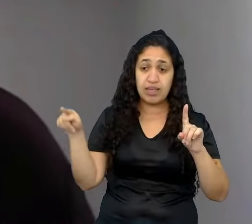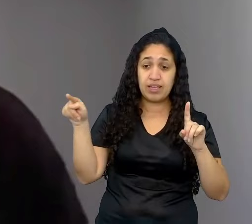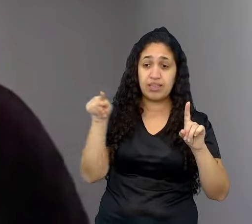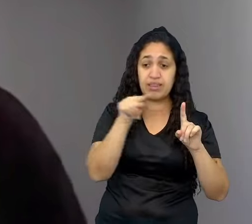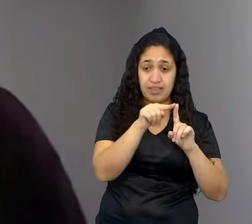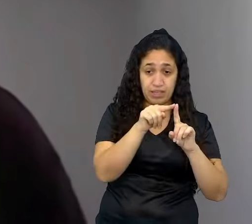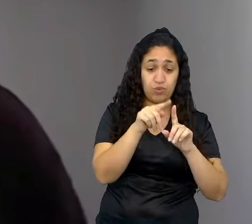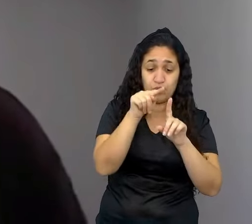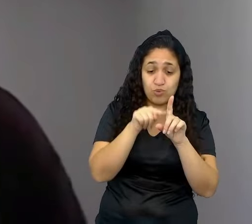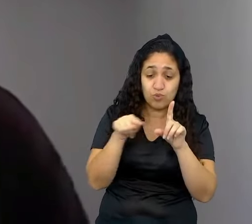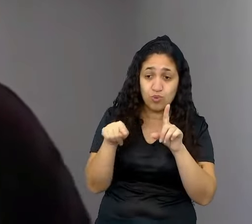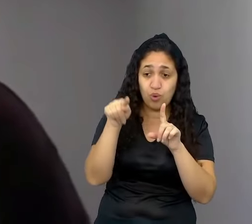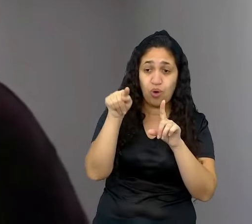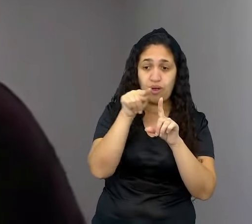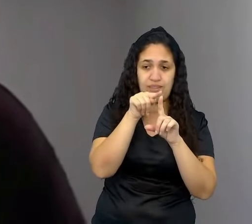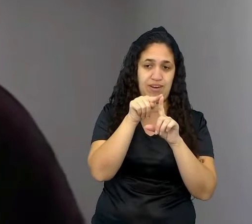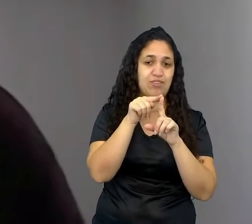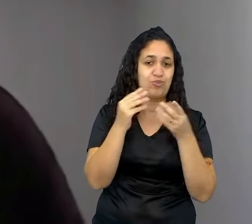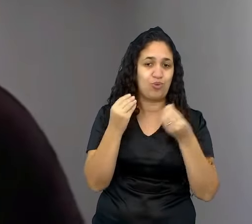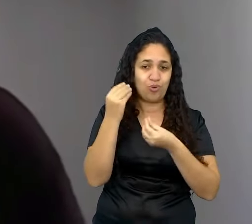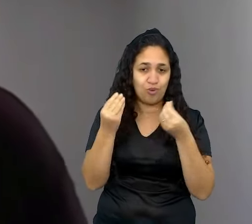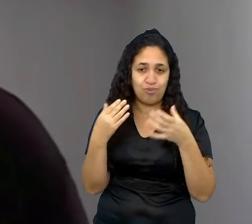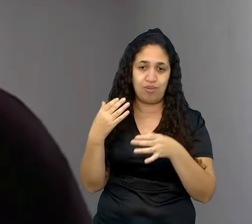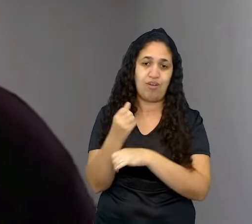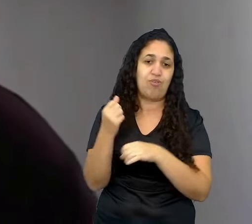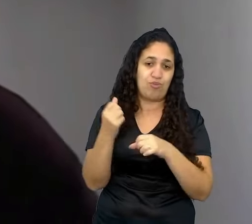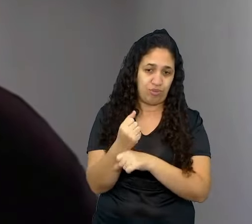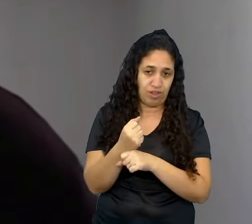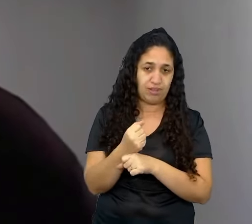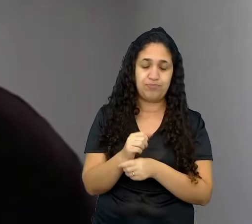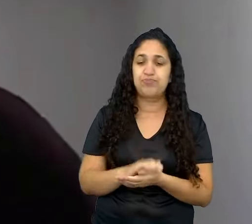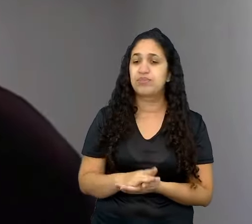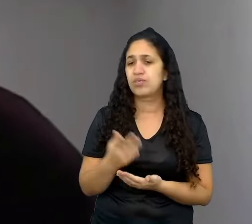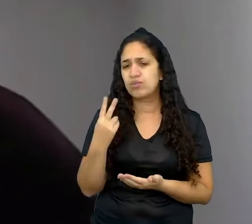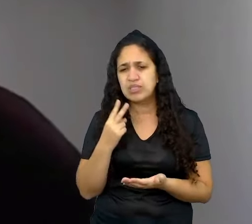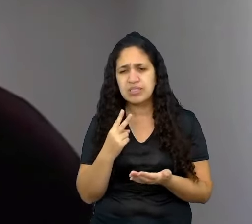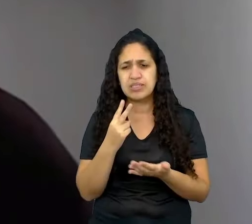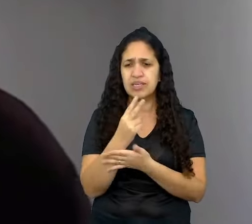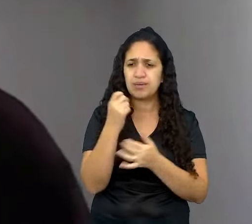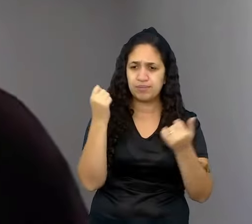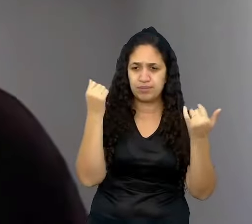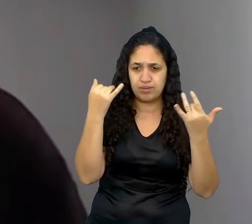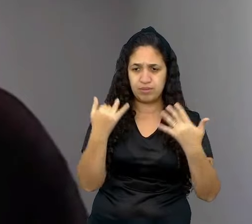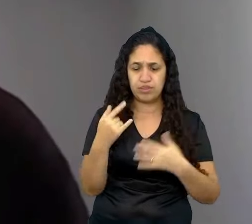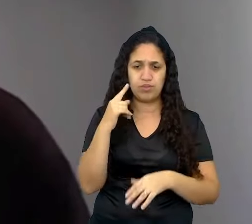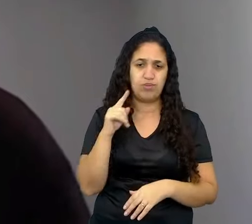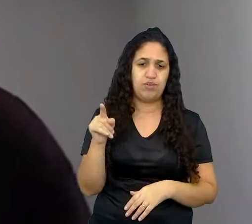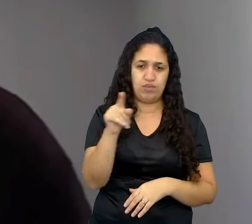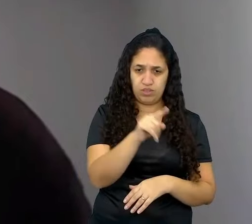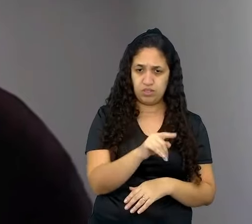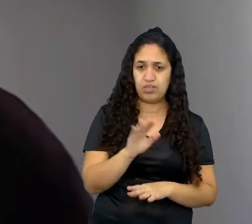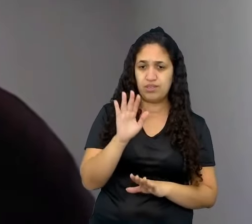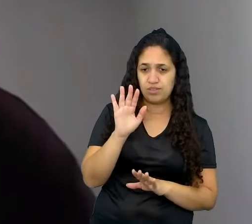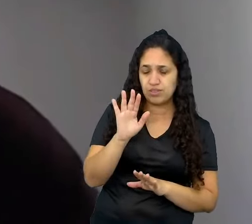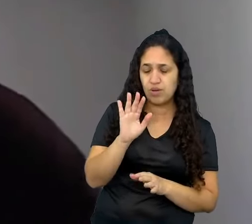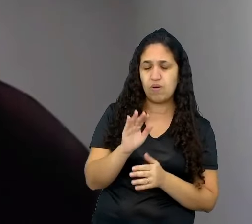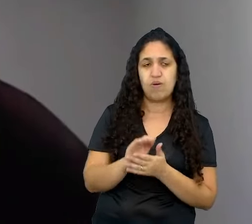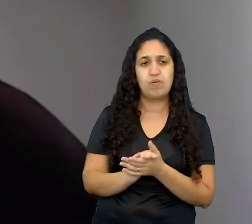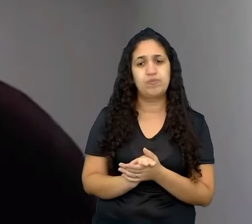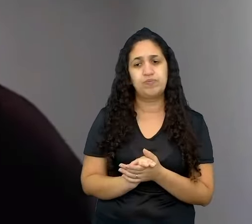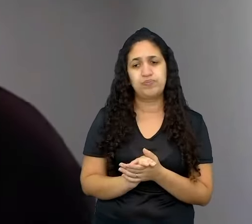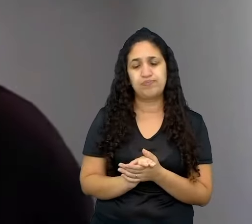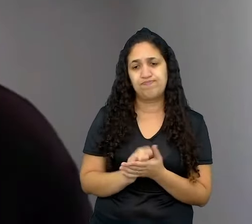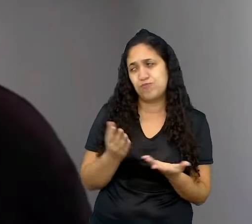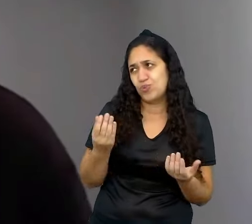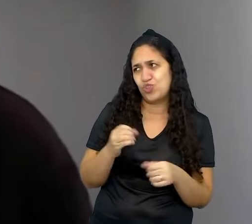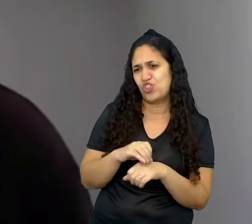em diferentes situações. Então, eu sempre gosto de deixar aqui para vocês, né, algumas, não sei